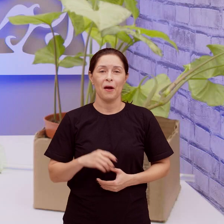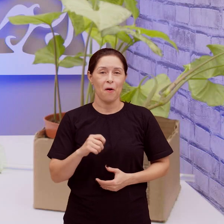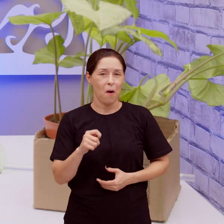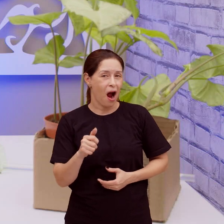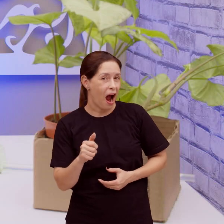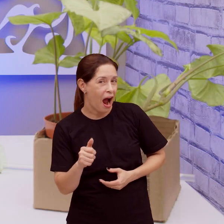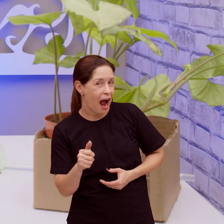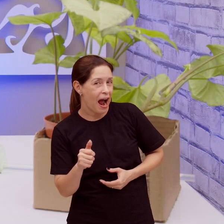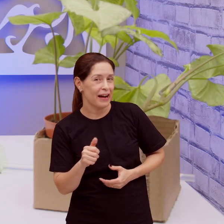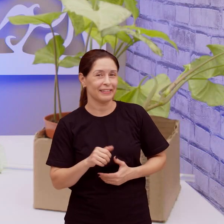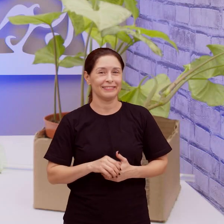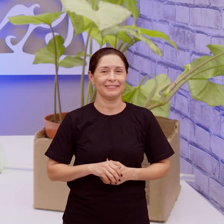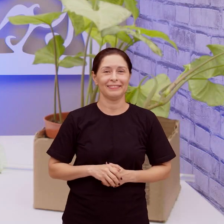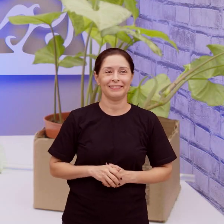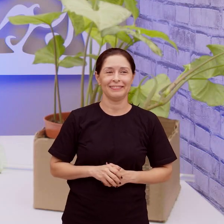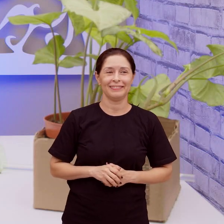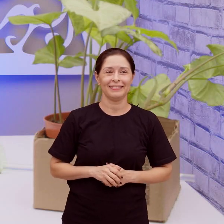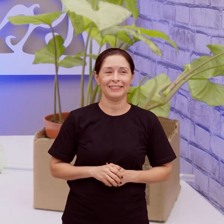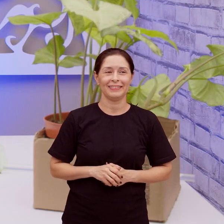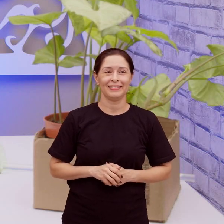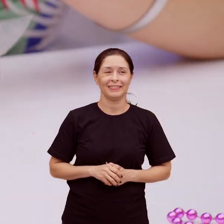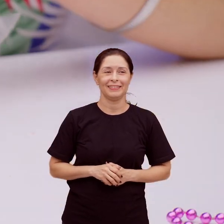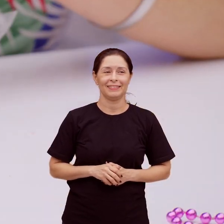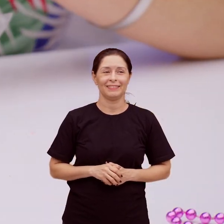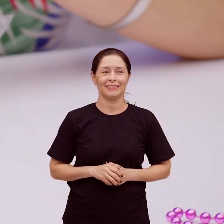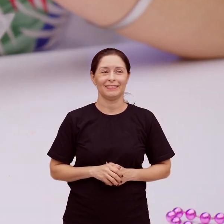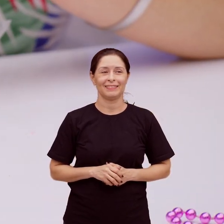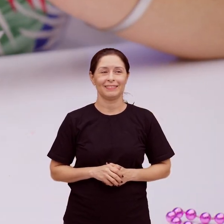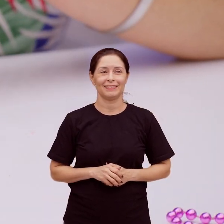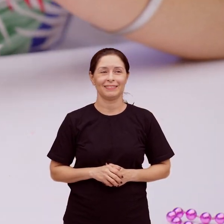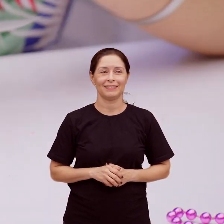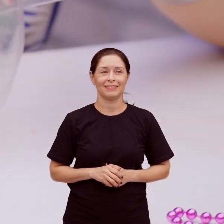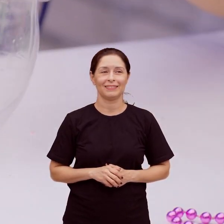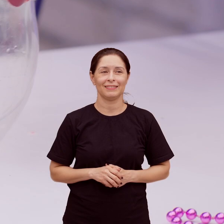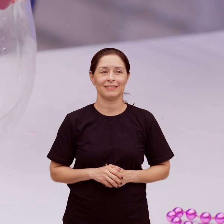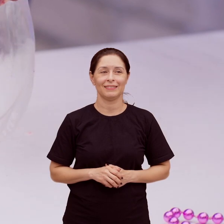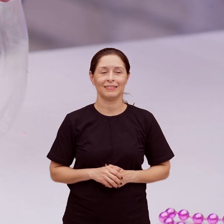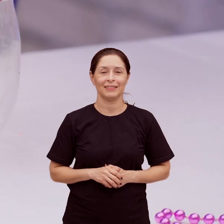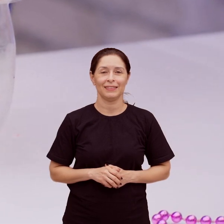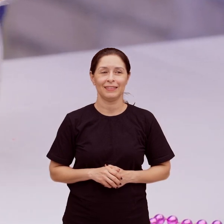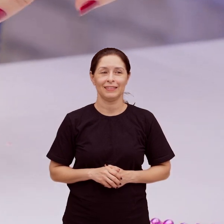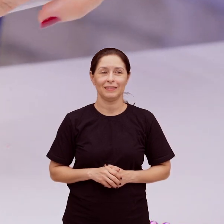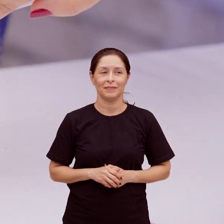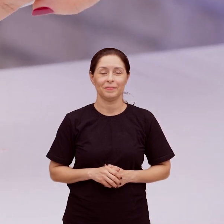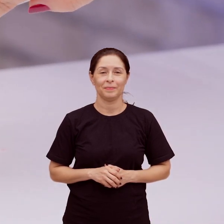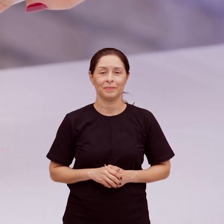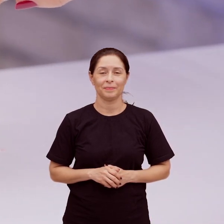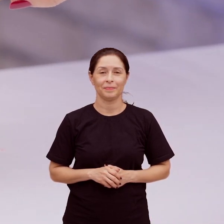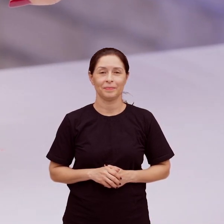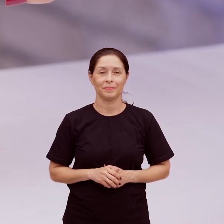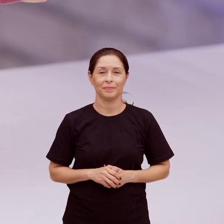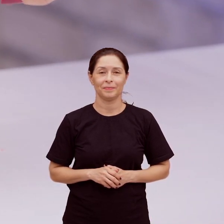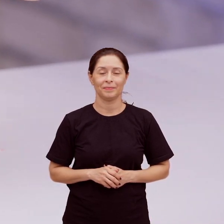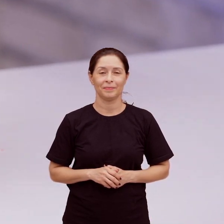Quase lá. Aqui eu vou cortar mais um pouquinho. Só mais um pouquinho.